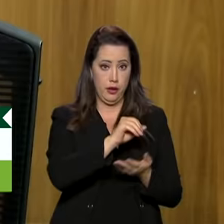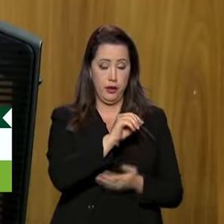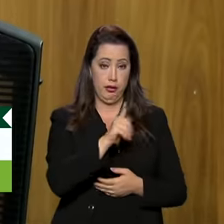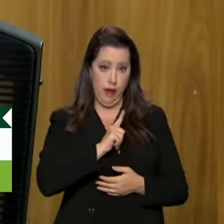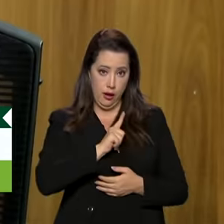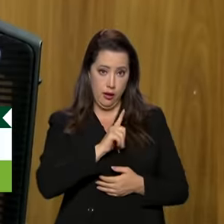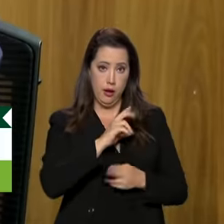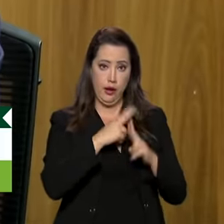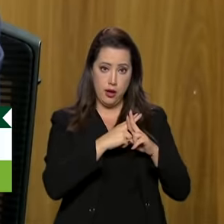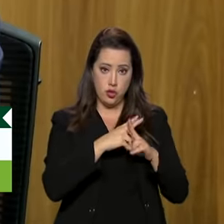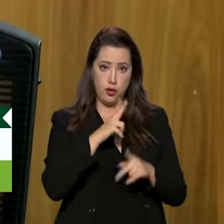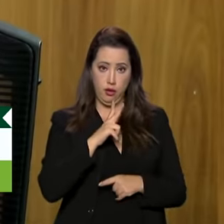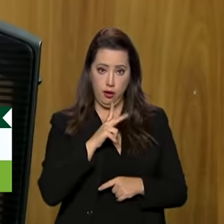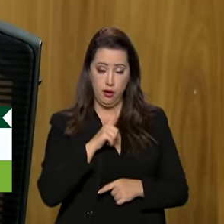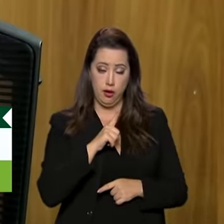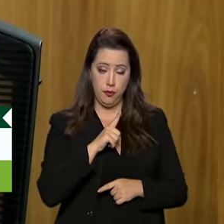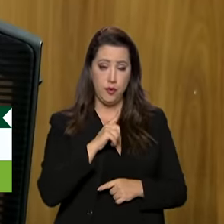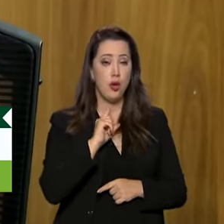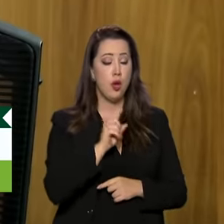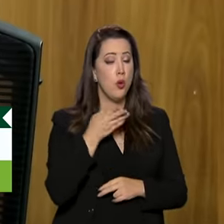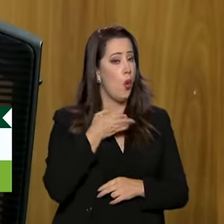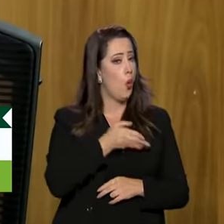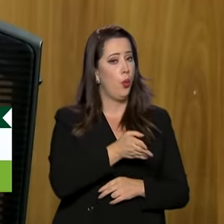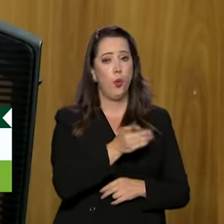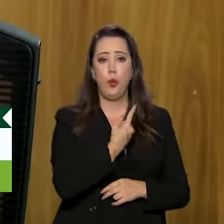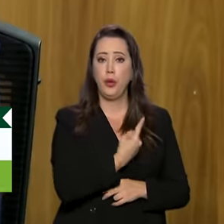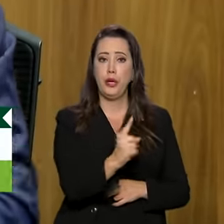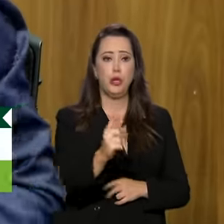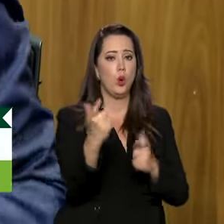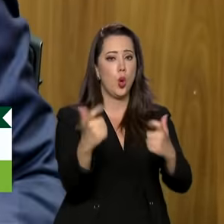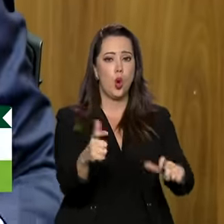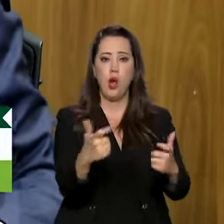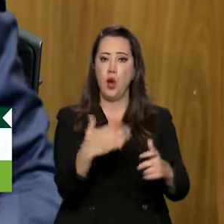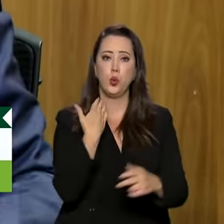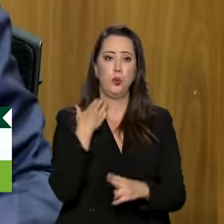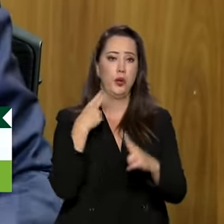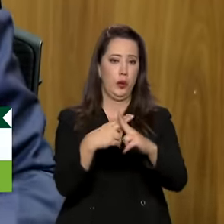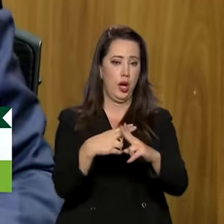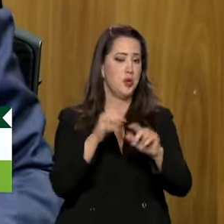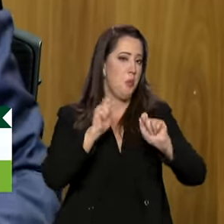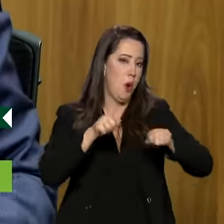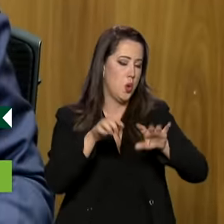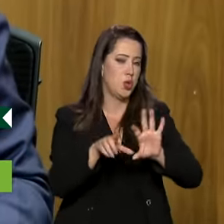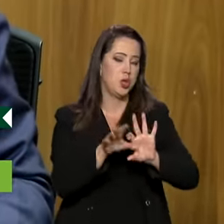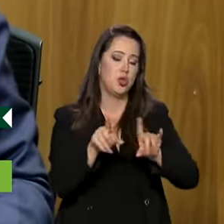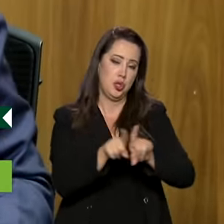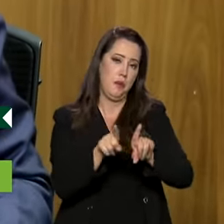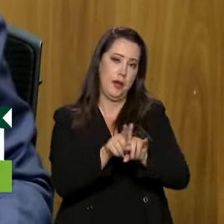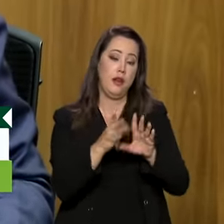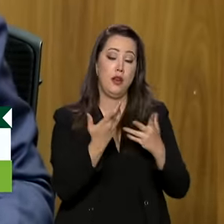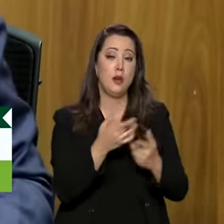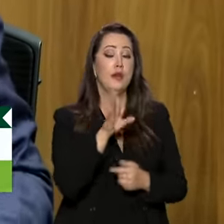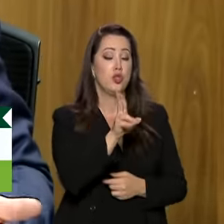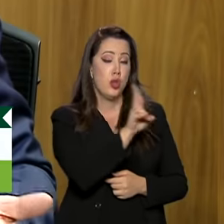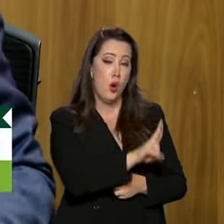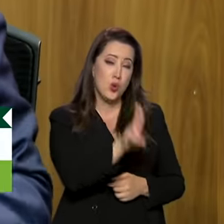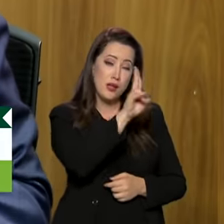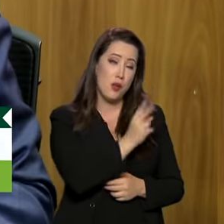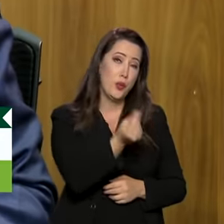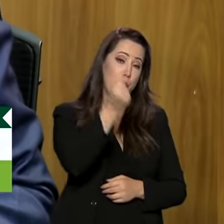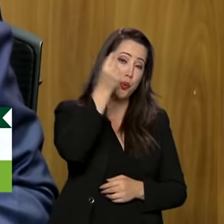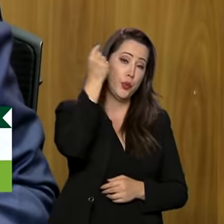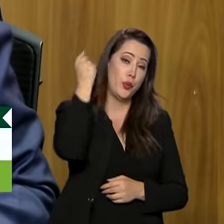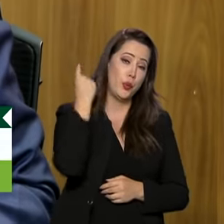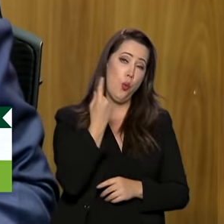que o nosso banco digital indo as agências é muito simples e esses aqui já é utilizado desde sempre desde